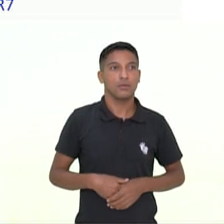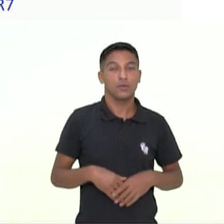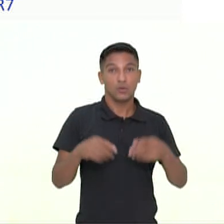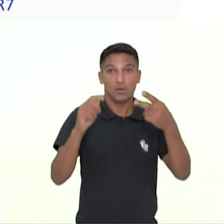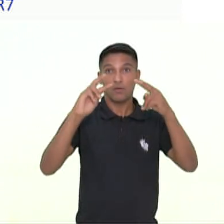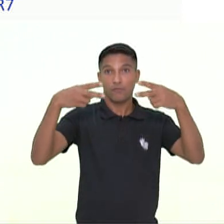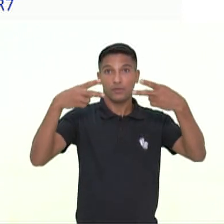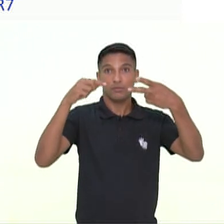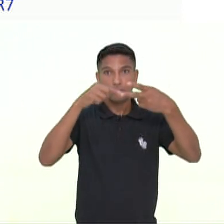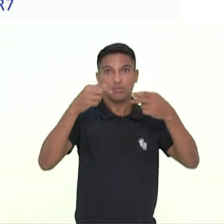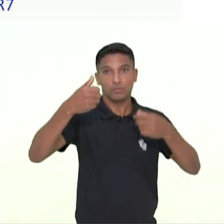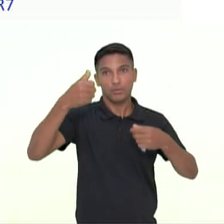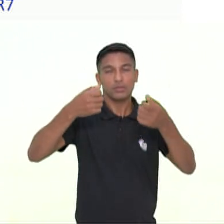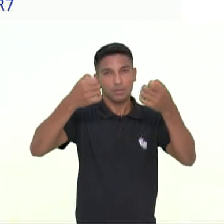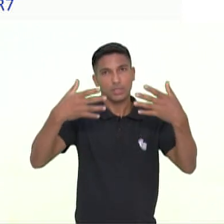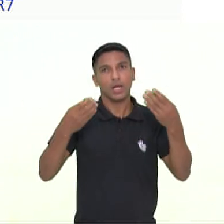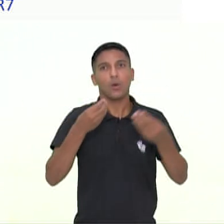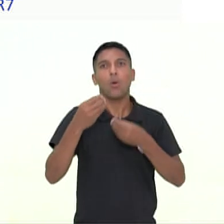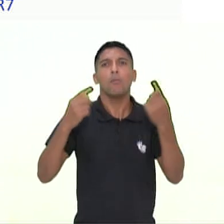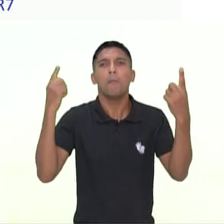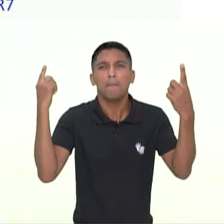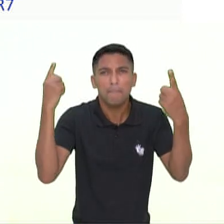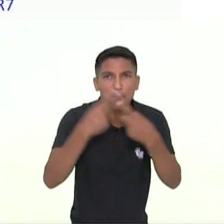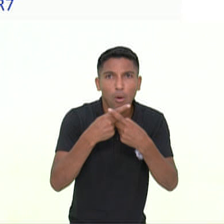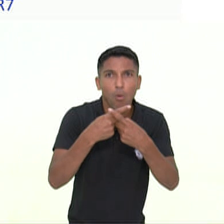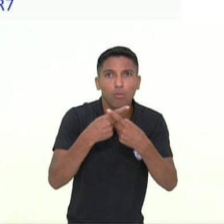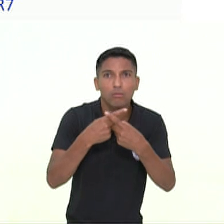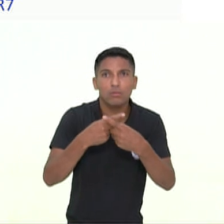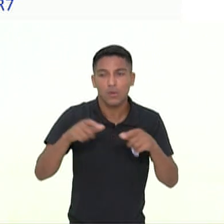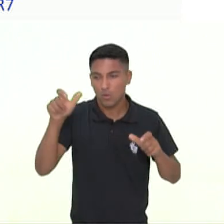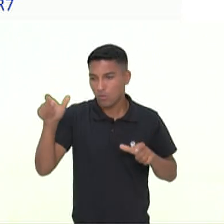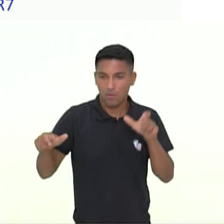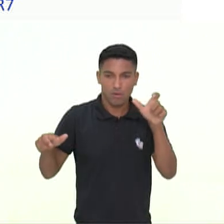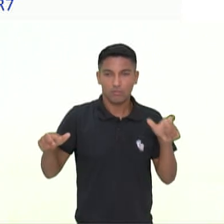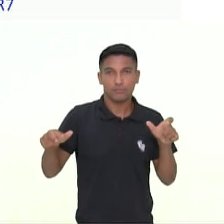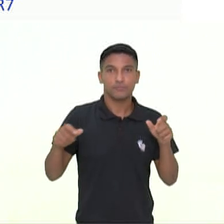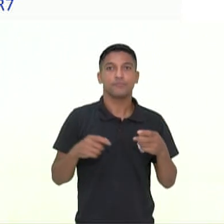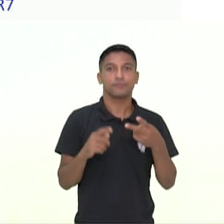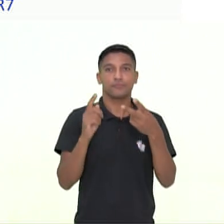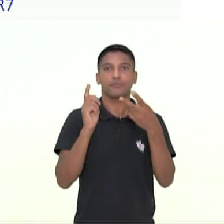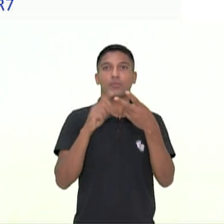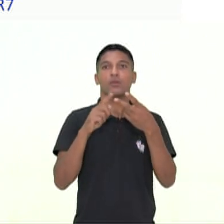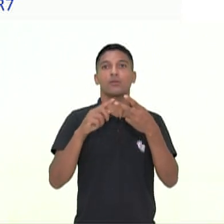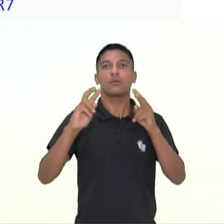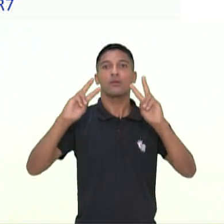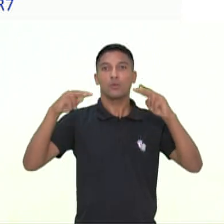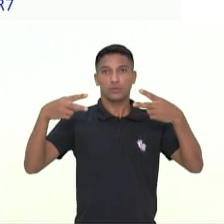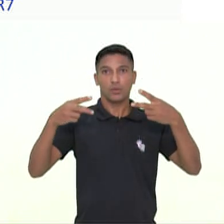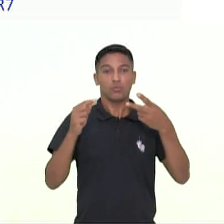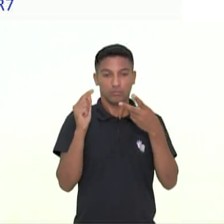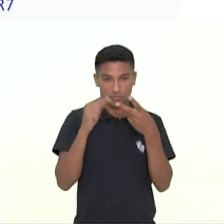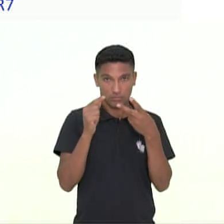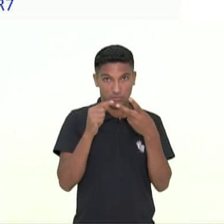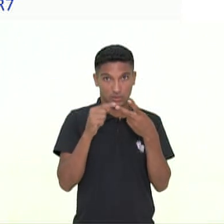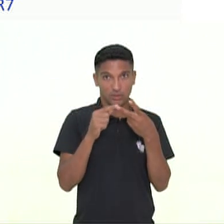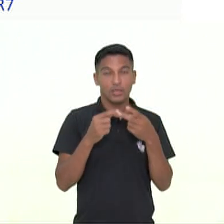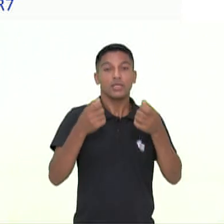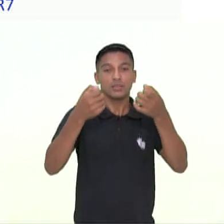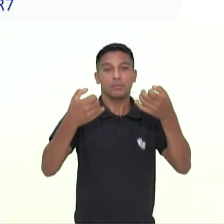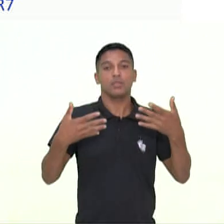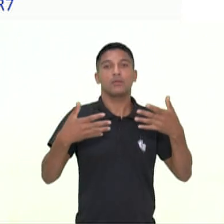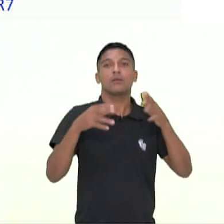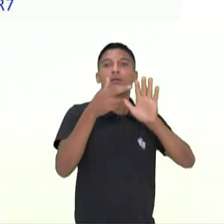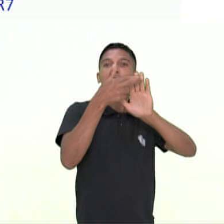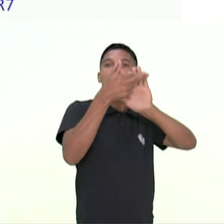Duelos tá depois o segundo vídeo fala um pouco mais das regras específicas de cada arma e como